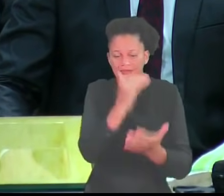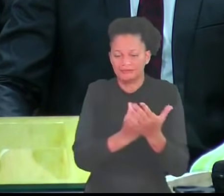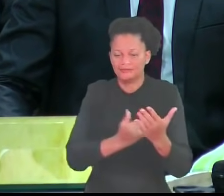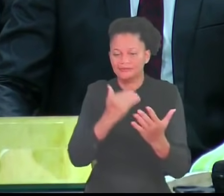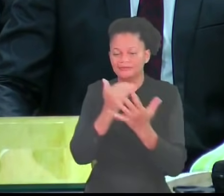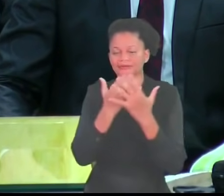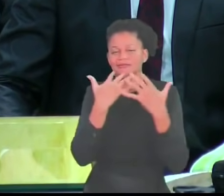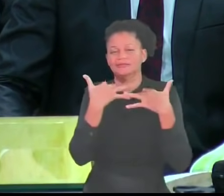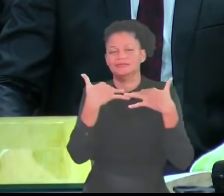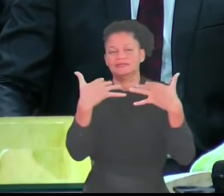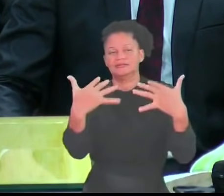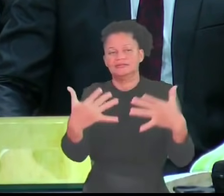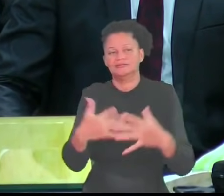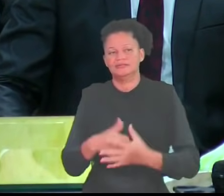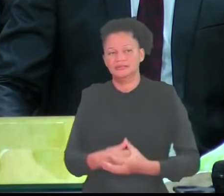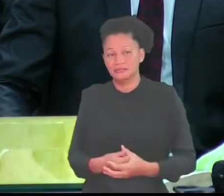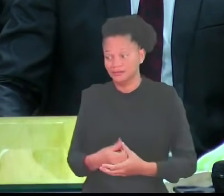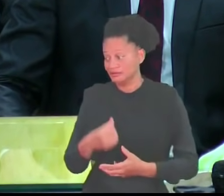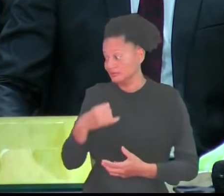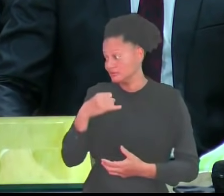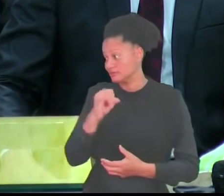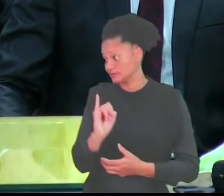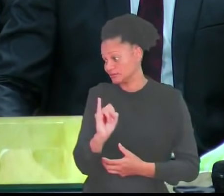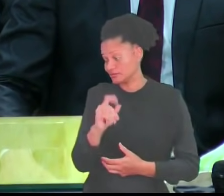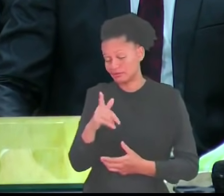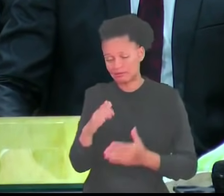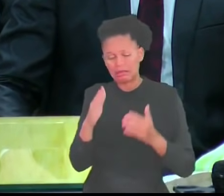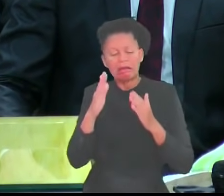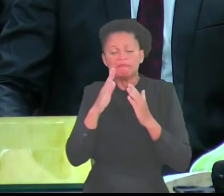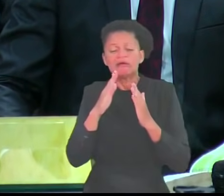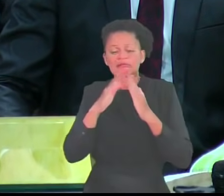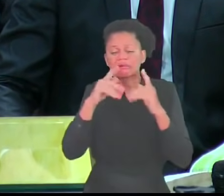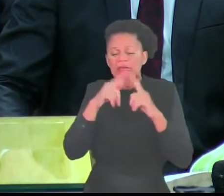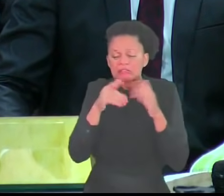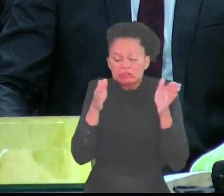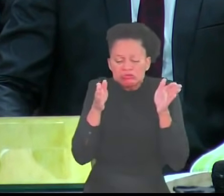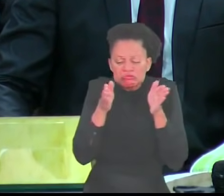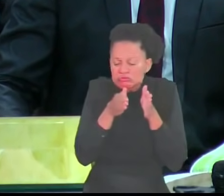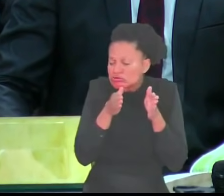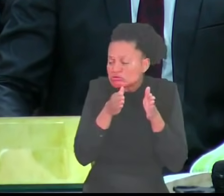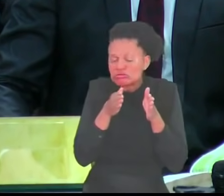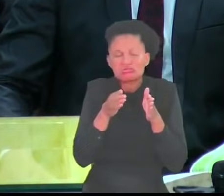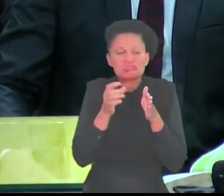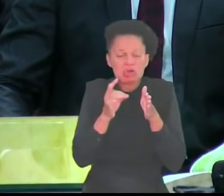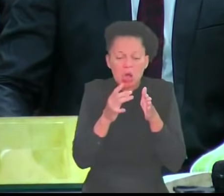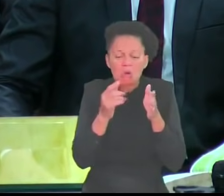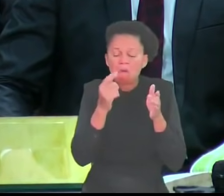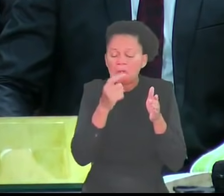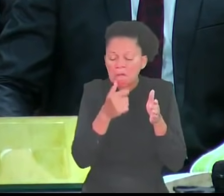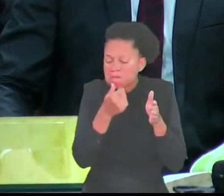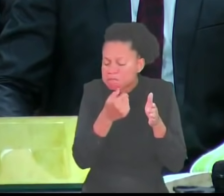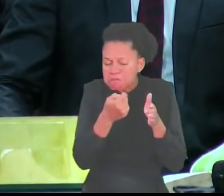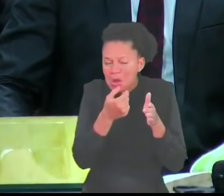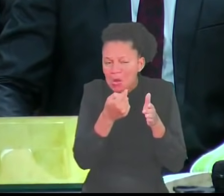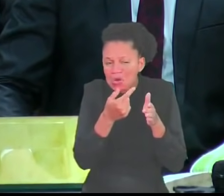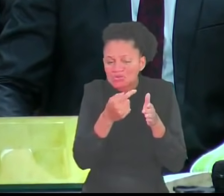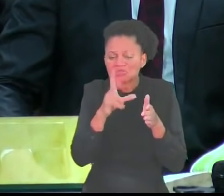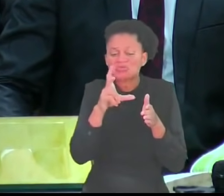superlotado. Se ele tivesse feito um templo de 0,5 metro, só encheria 0,5 metro. Se fizer de 50